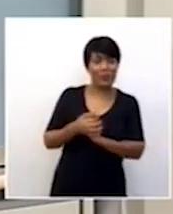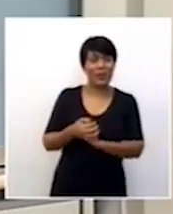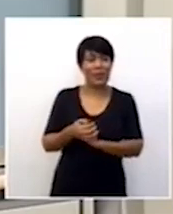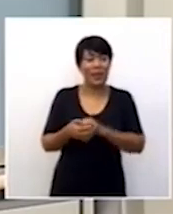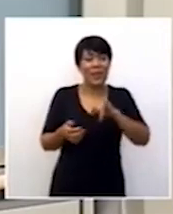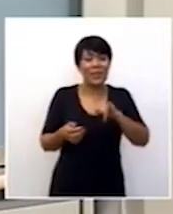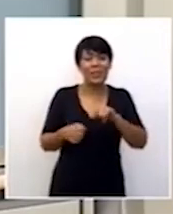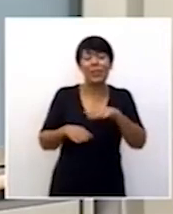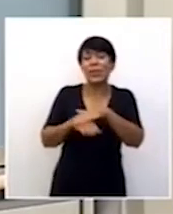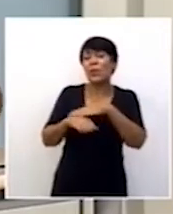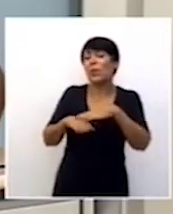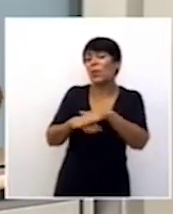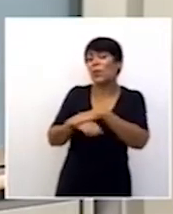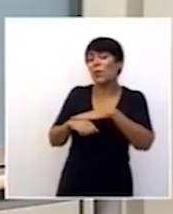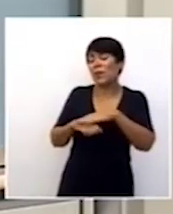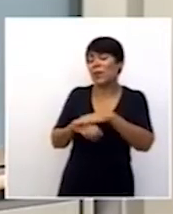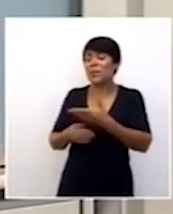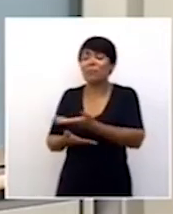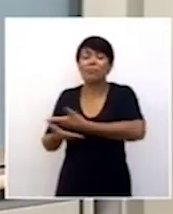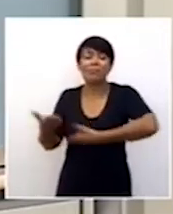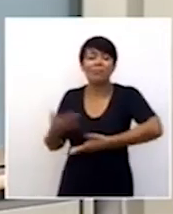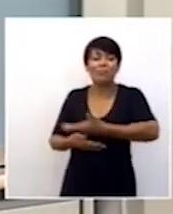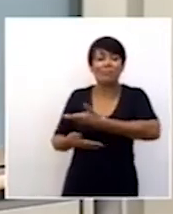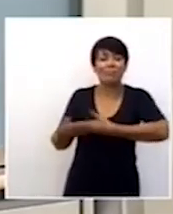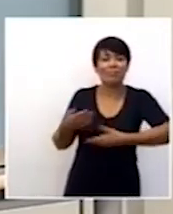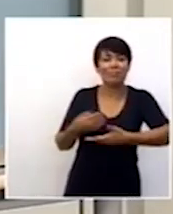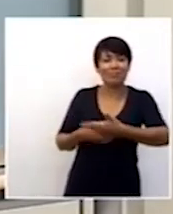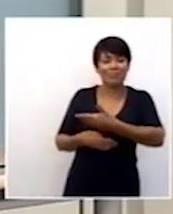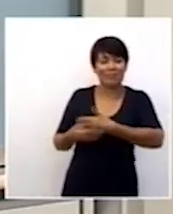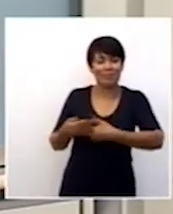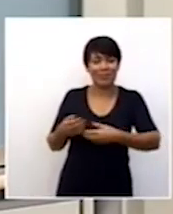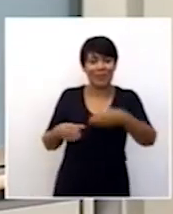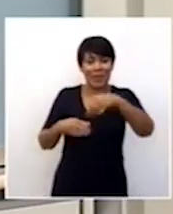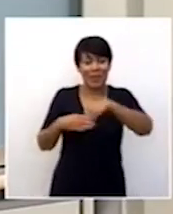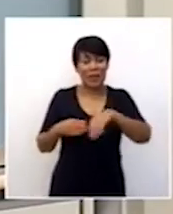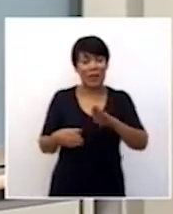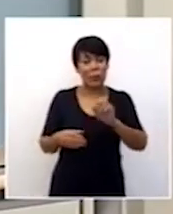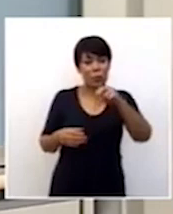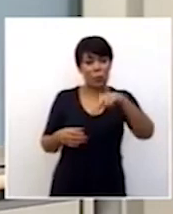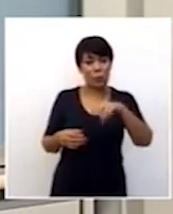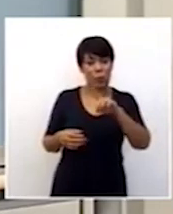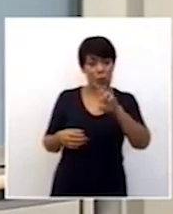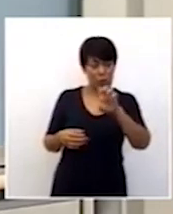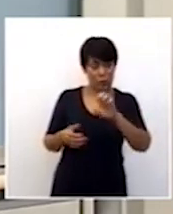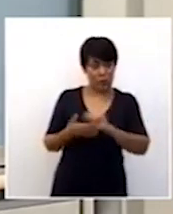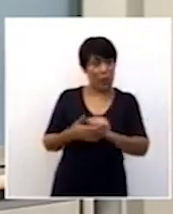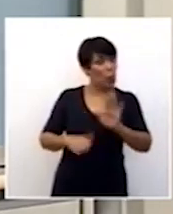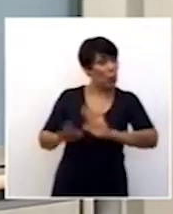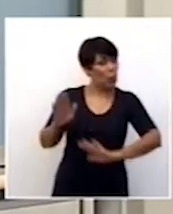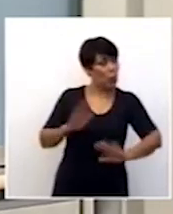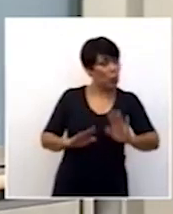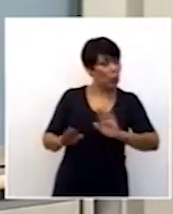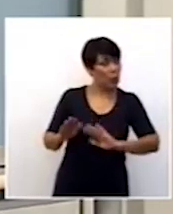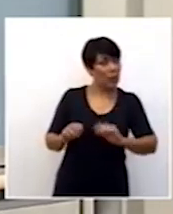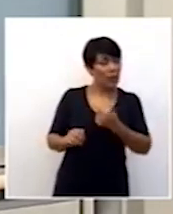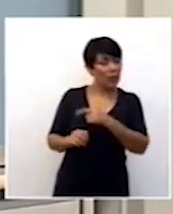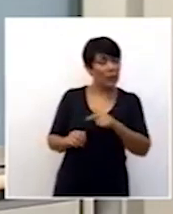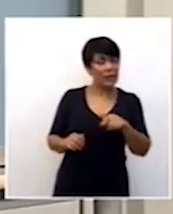ter conversas uns com os outros dentro do bonde, cuidado para que elas não tenham